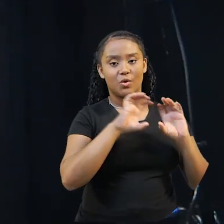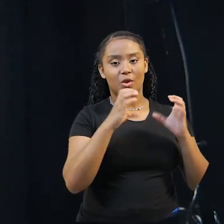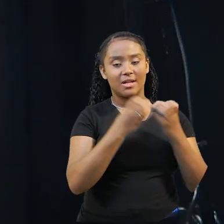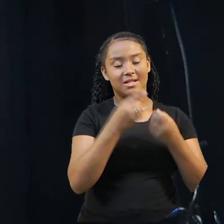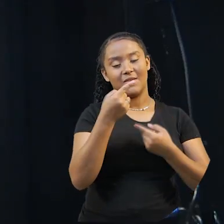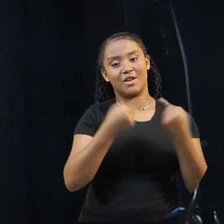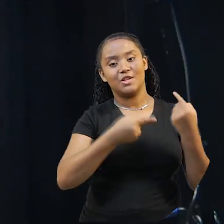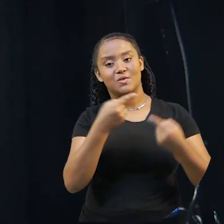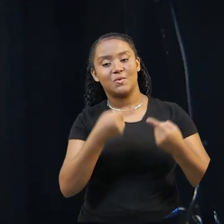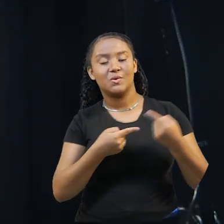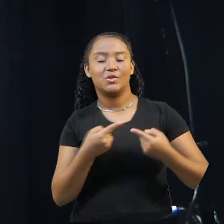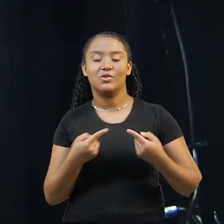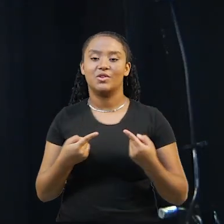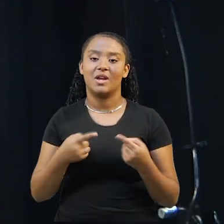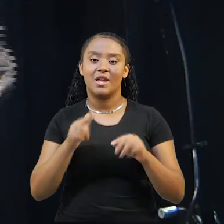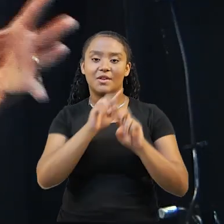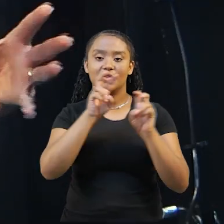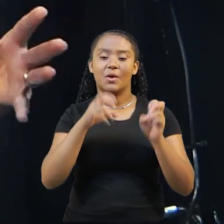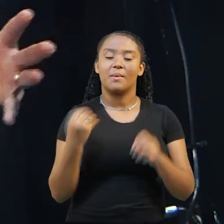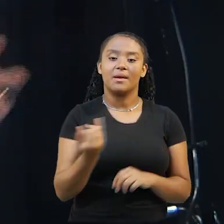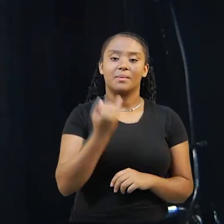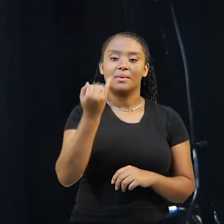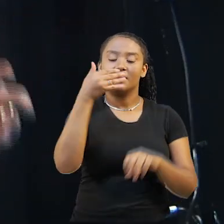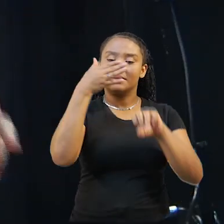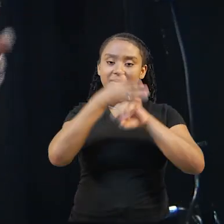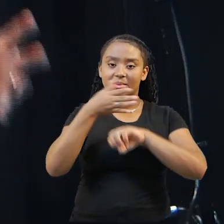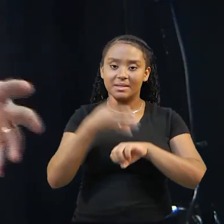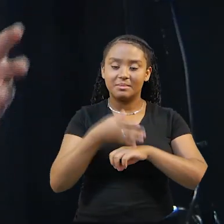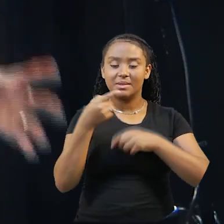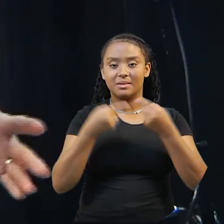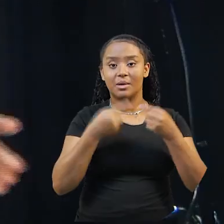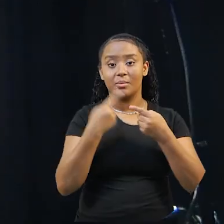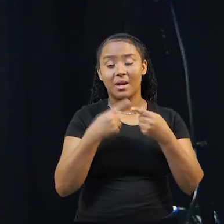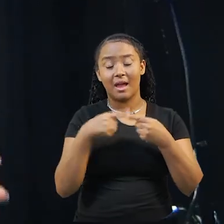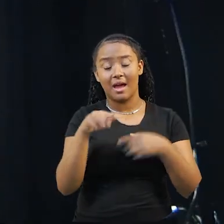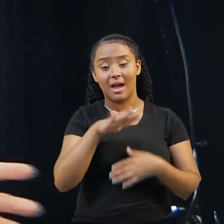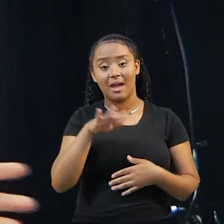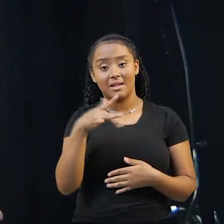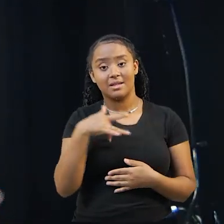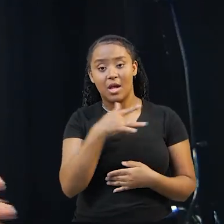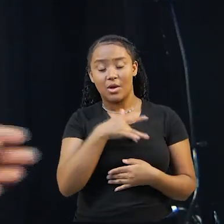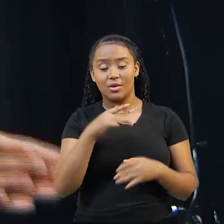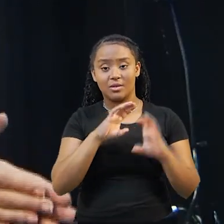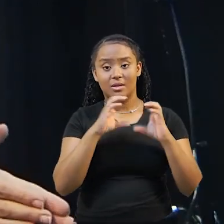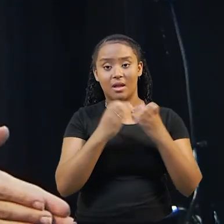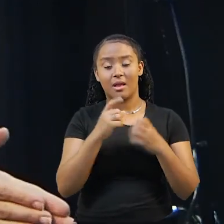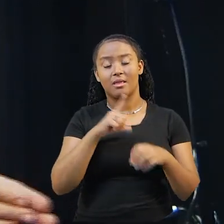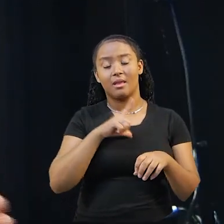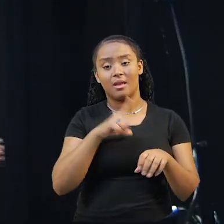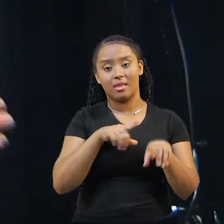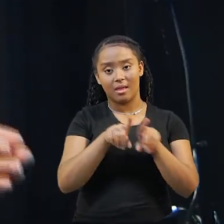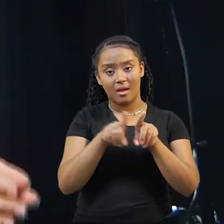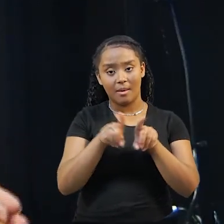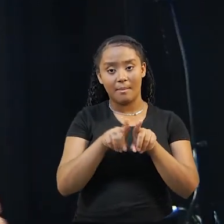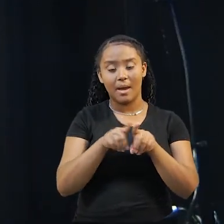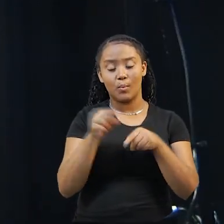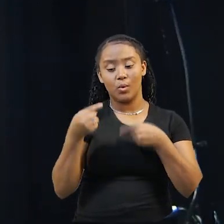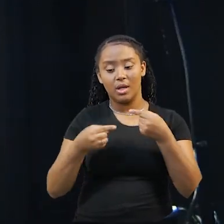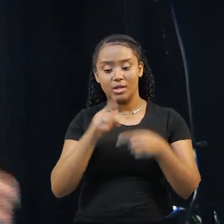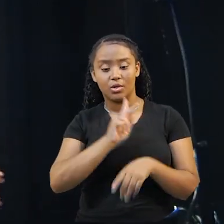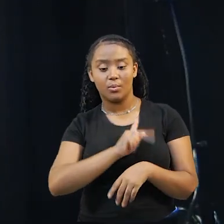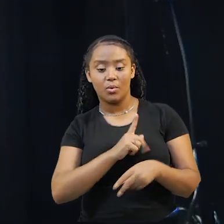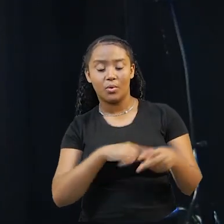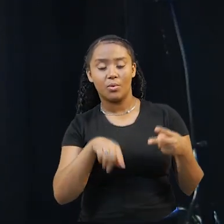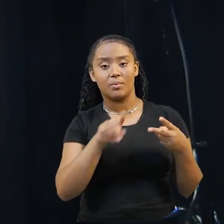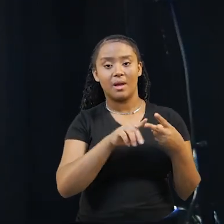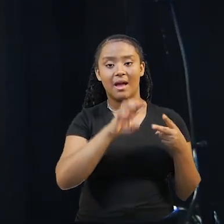uma área que discute mesmo, né, a importância da participação política, porque a área de saúde coletiva ela tem uma parte de políticas públicas, tem a parte